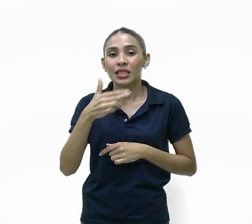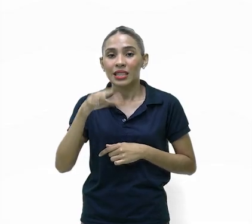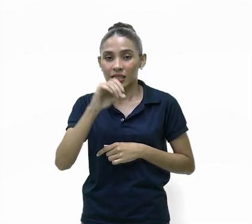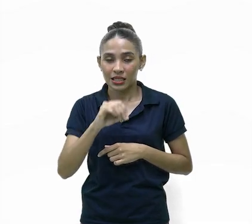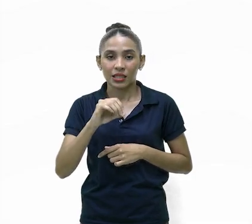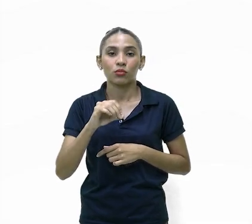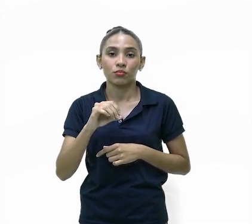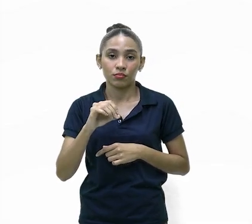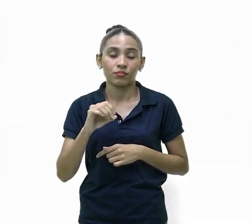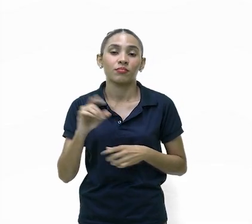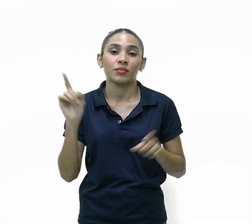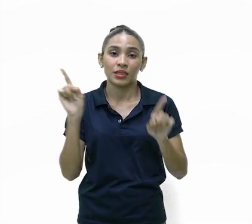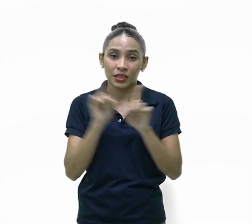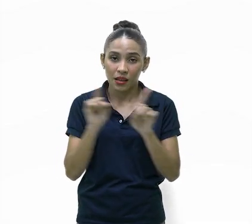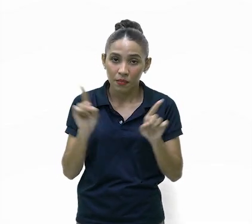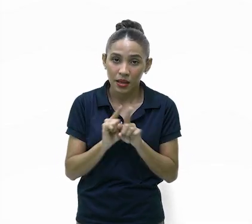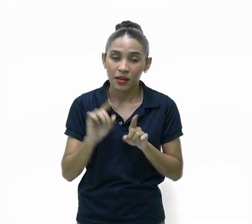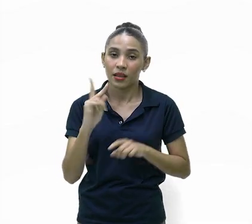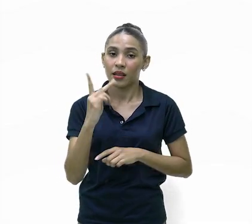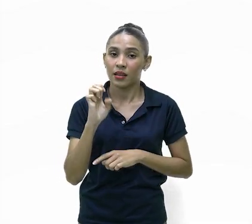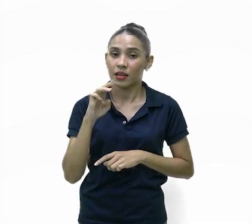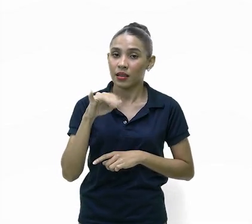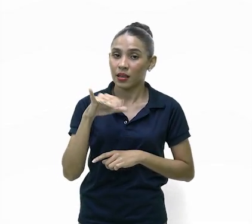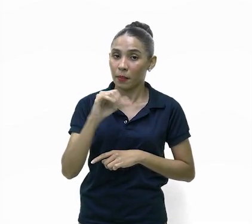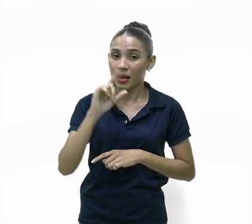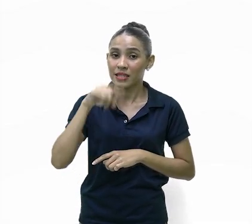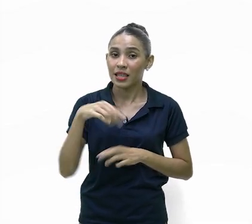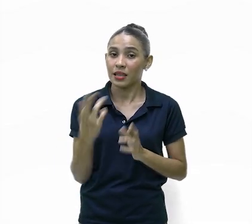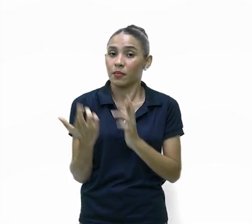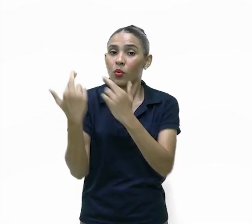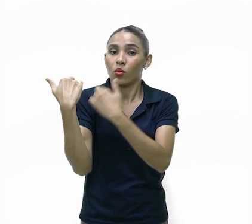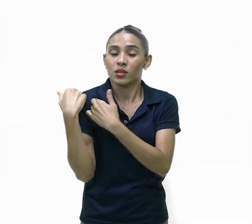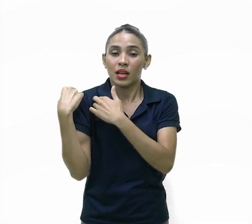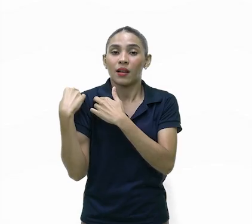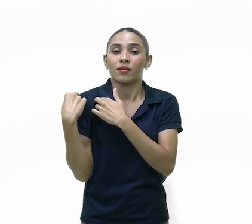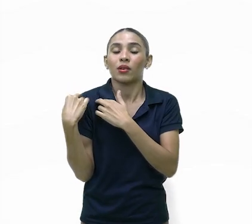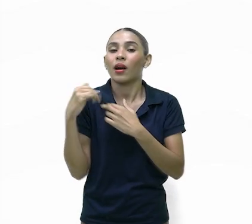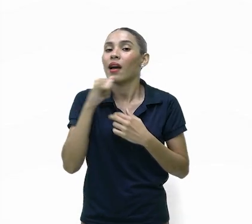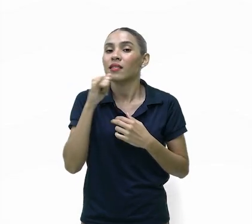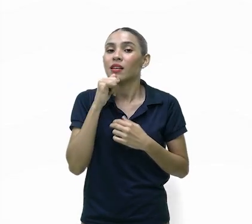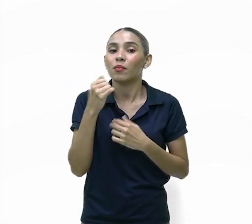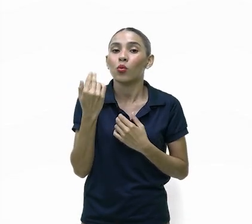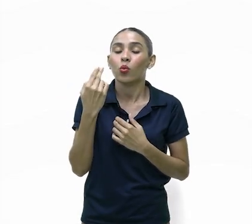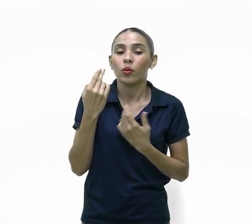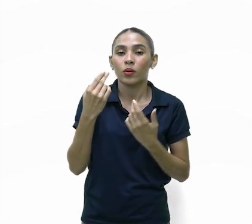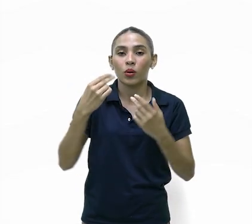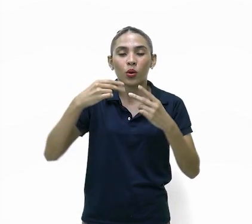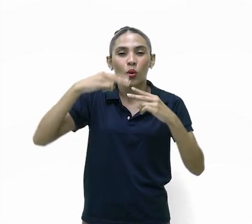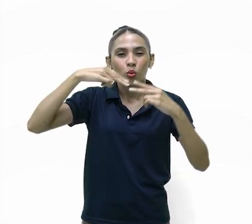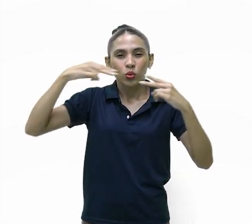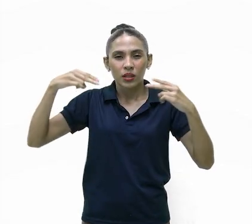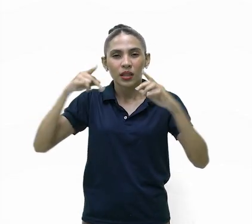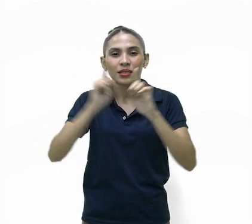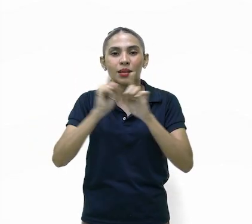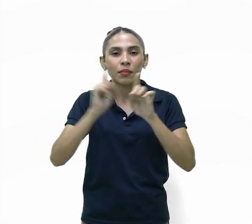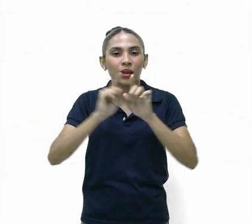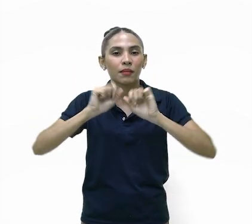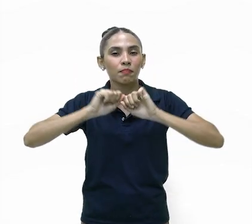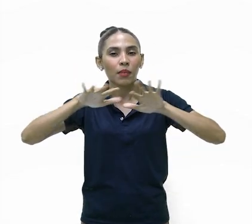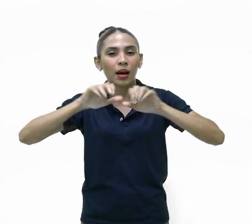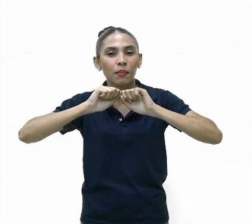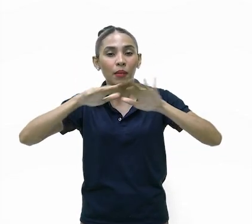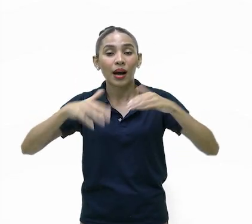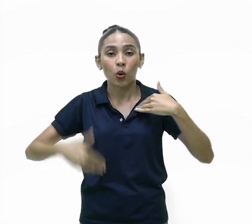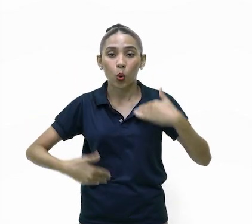oxigenação também. As hemácias elas são responsáveis pela distribuição de nutrientes, além do oxigênio. Então, vai muito mais além